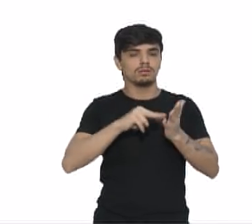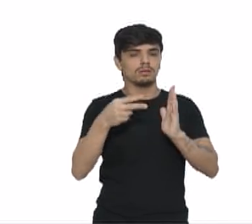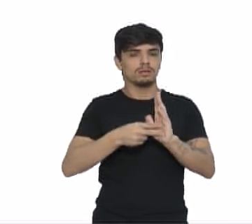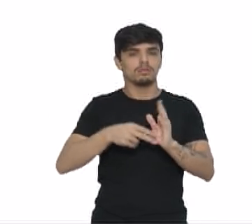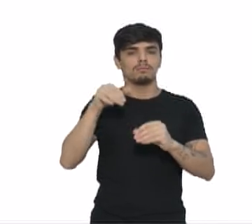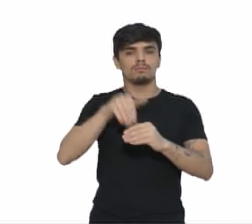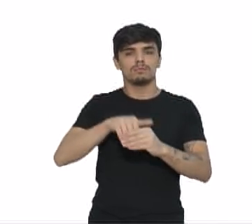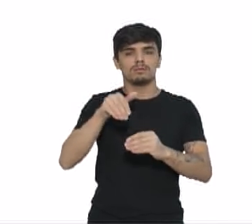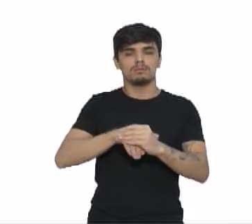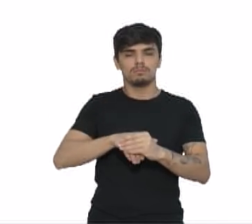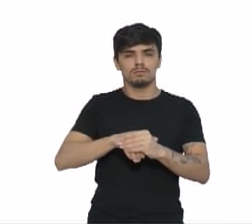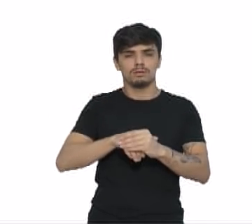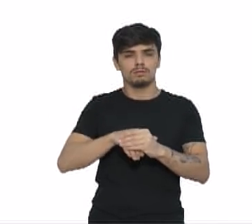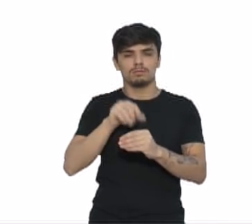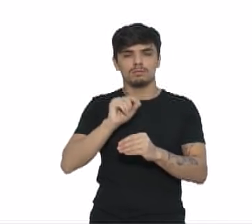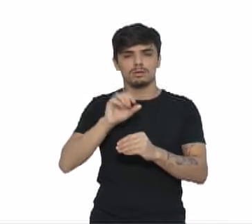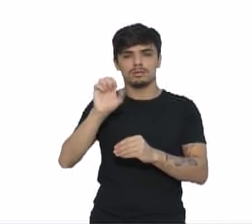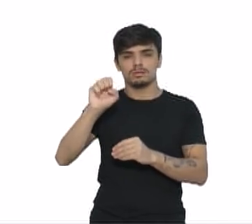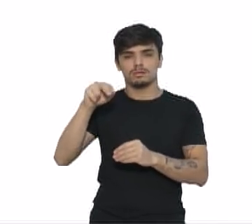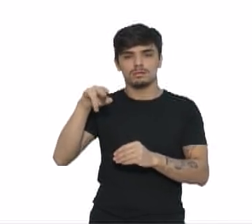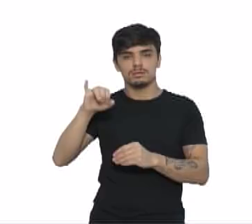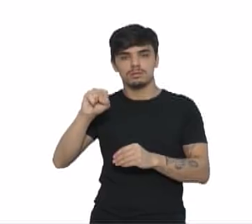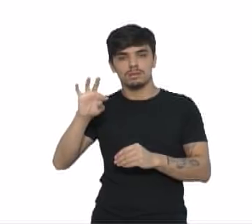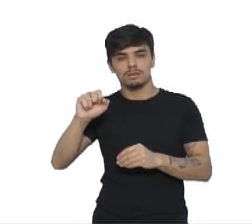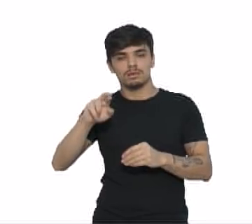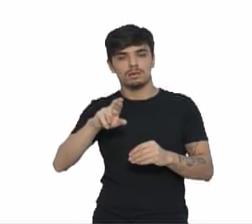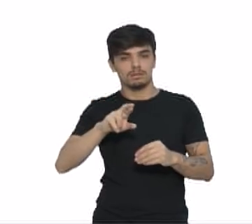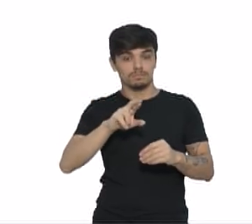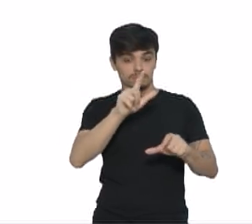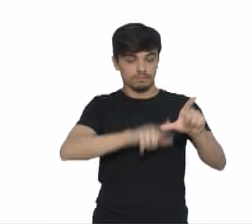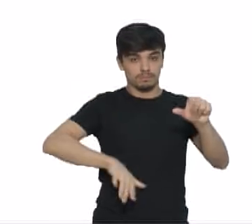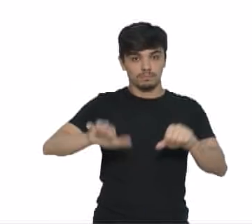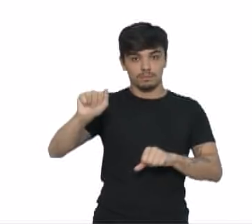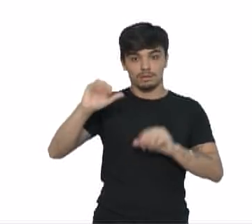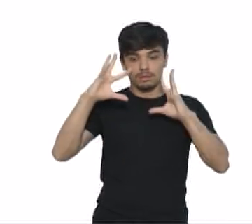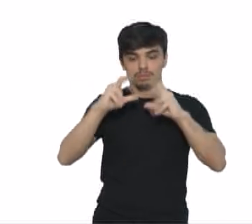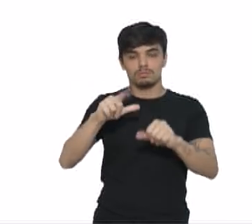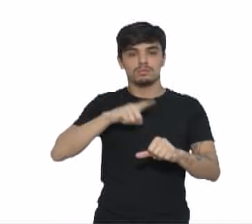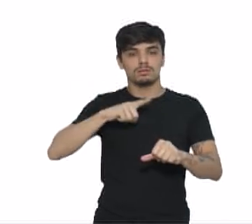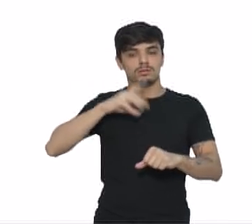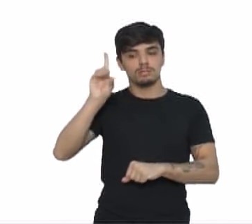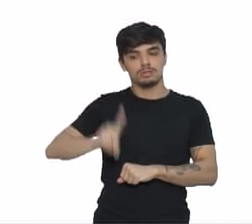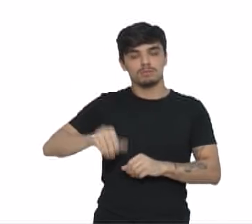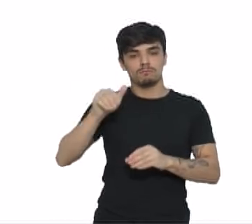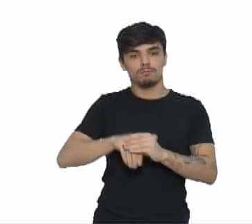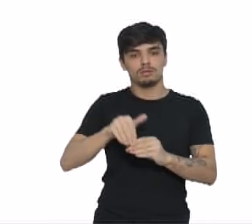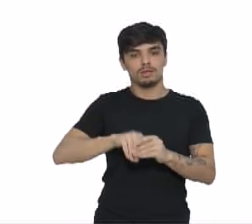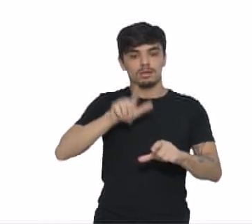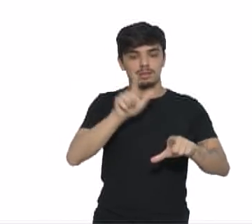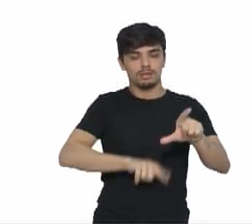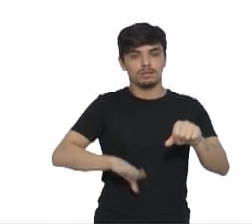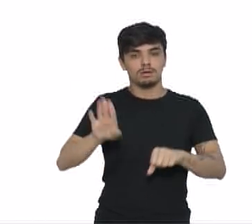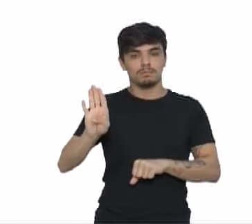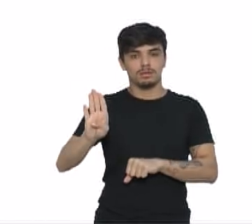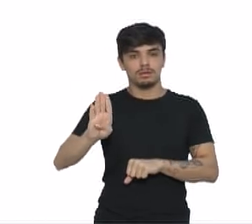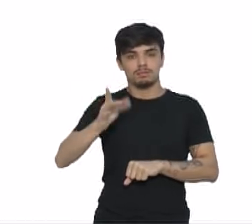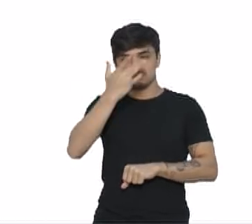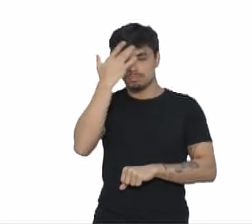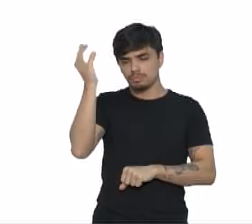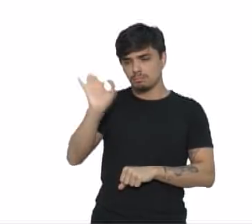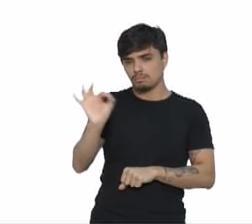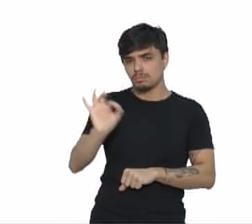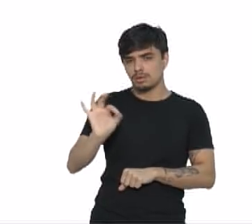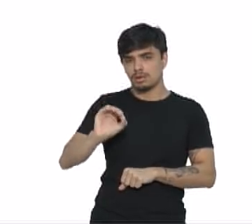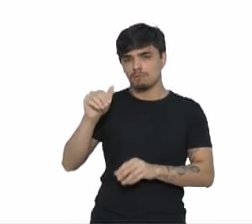é censitário? A. Todos têm direito a voto. B. Ninguém tem direito a